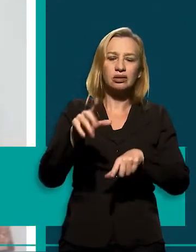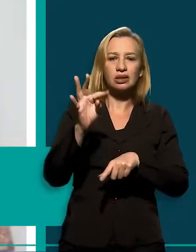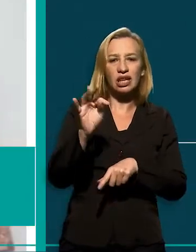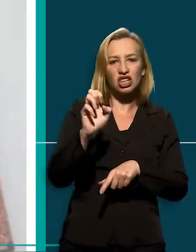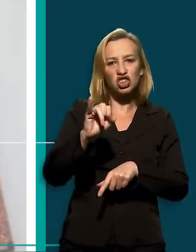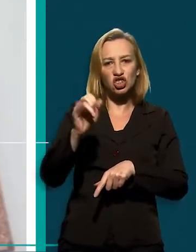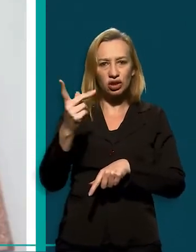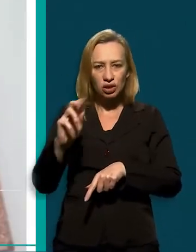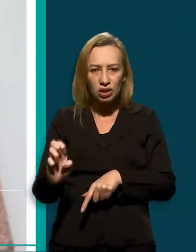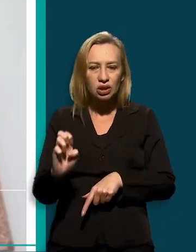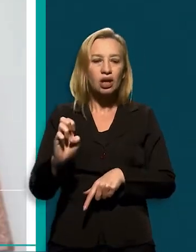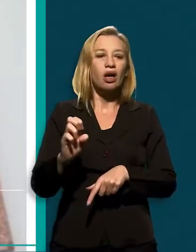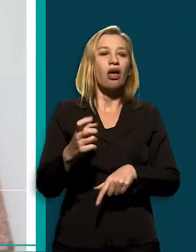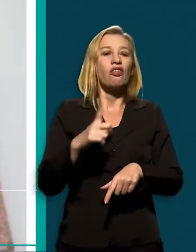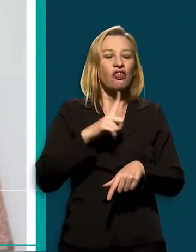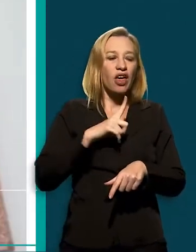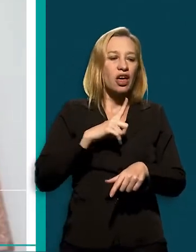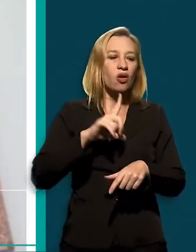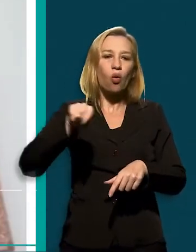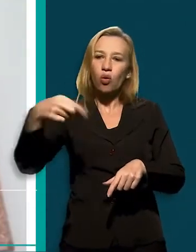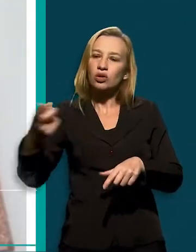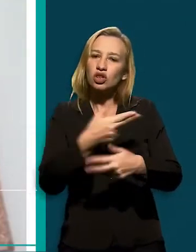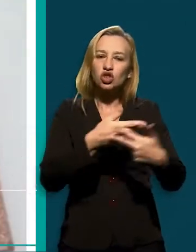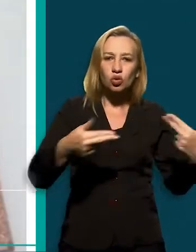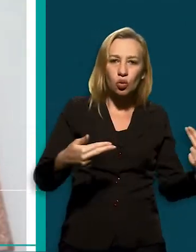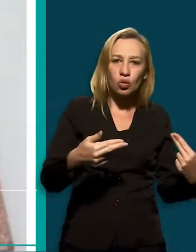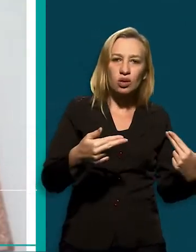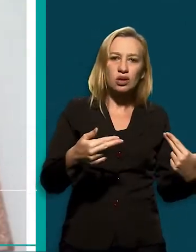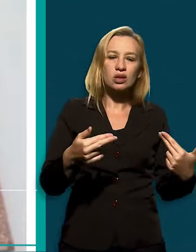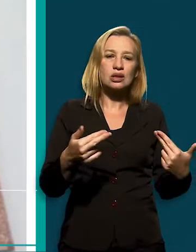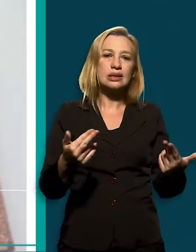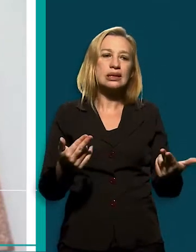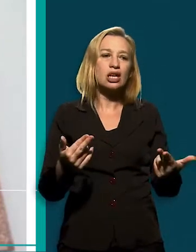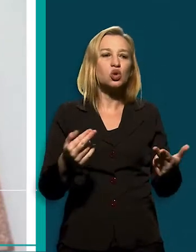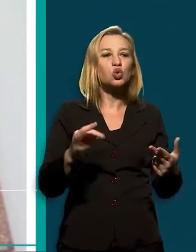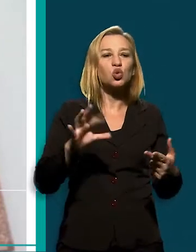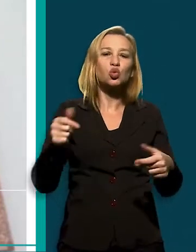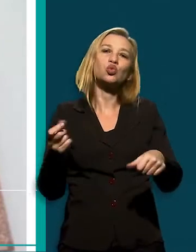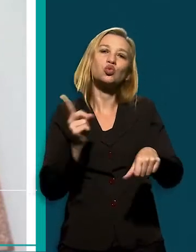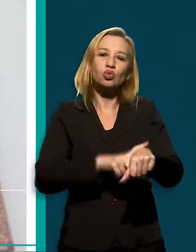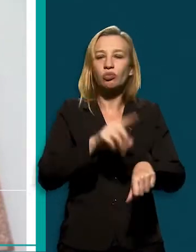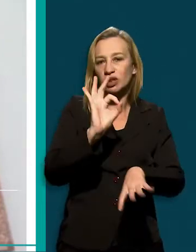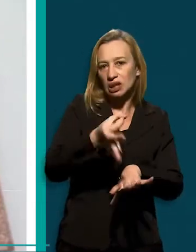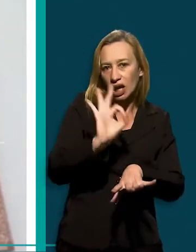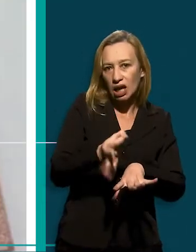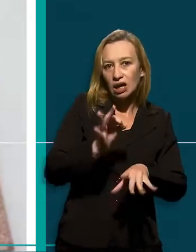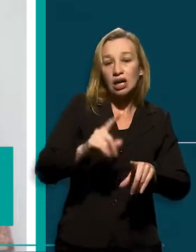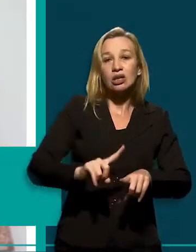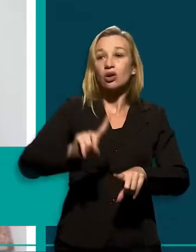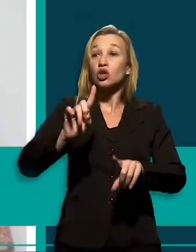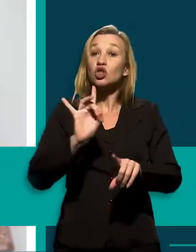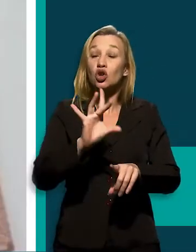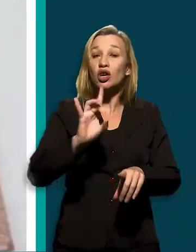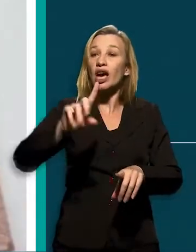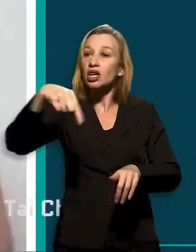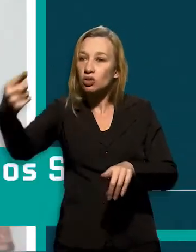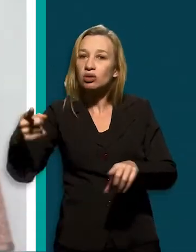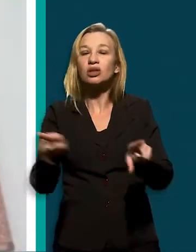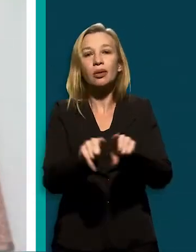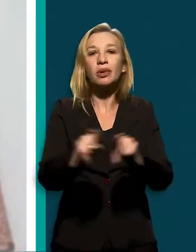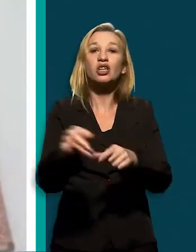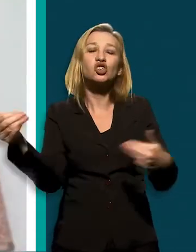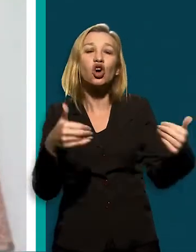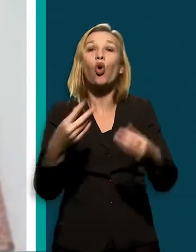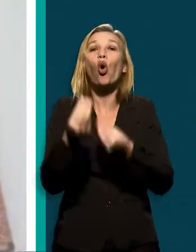Tai Chi, a gente tem umas outras coisas a ponderar. Não, tudo tem o seu tempo, só que as contas também